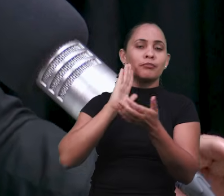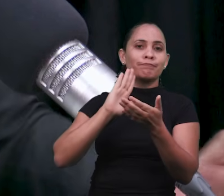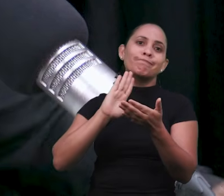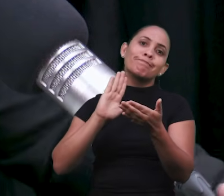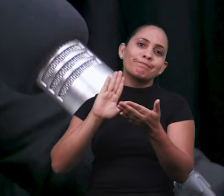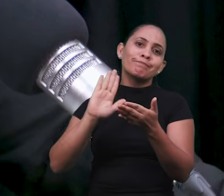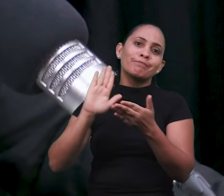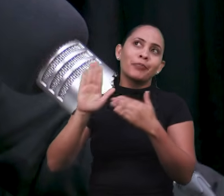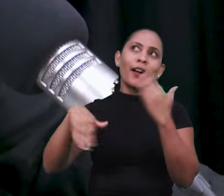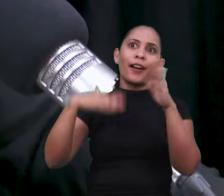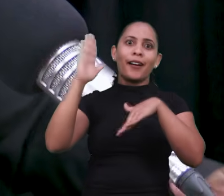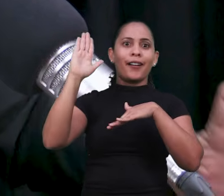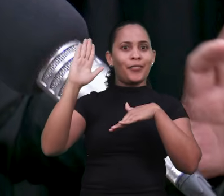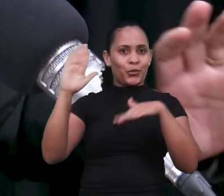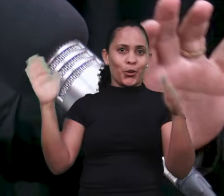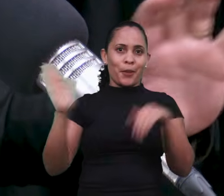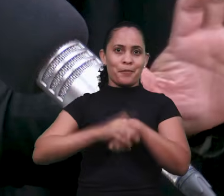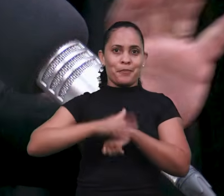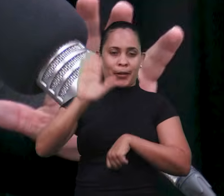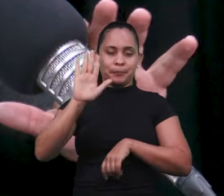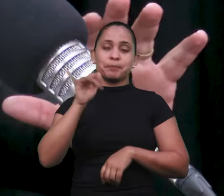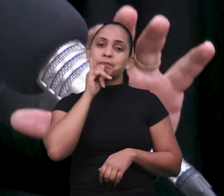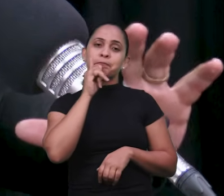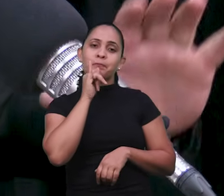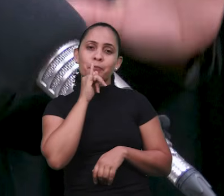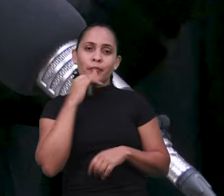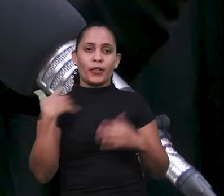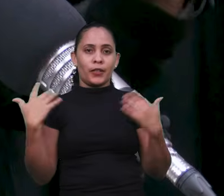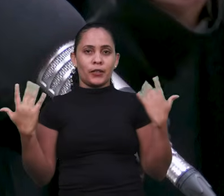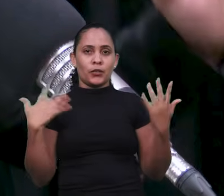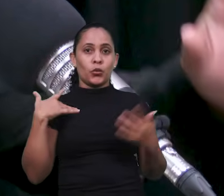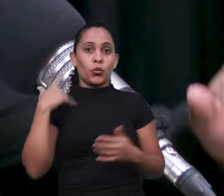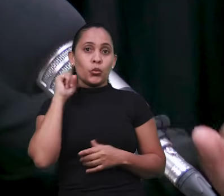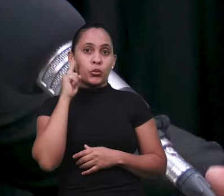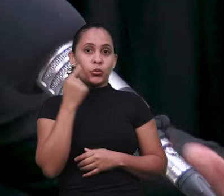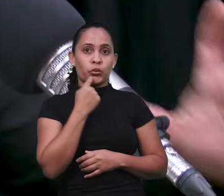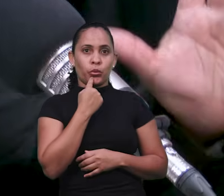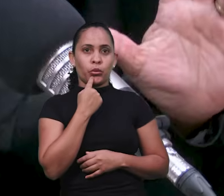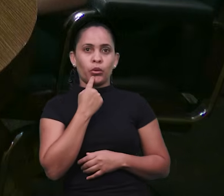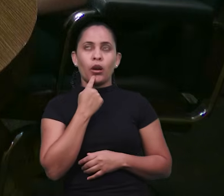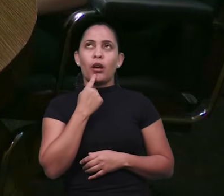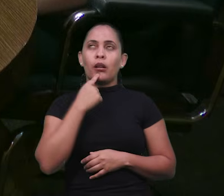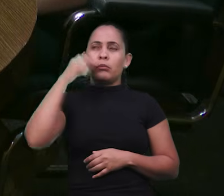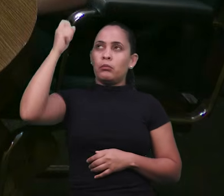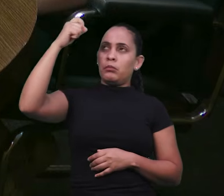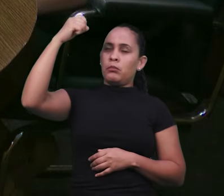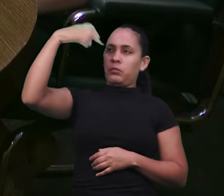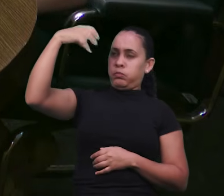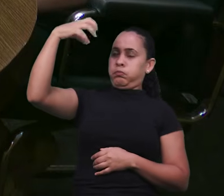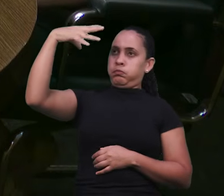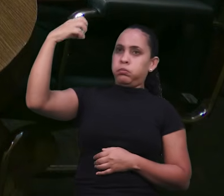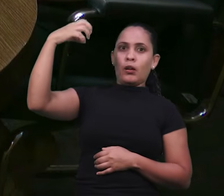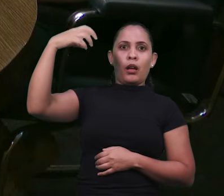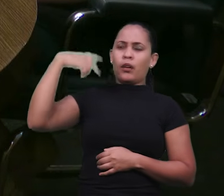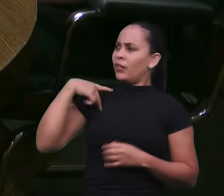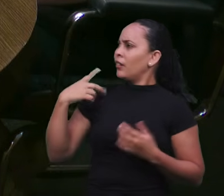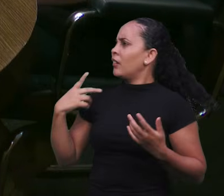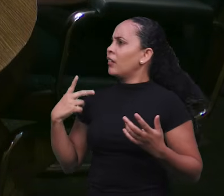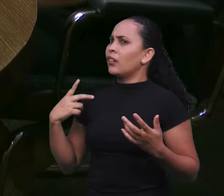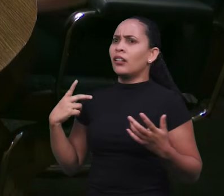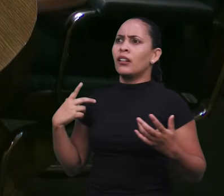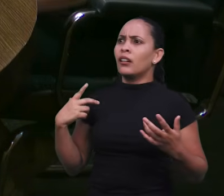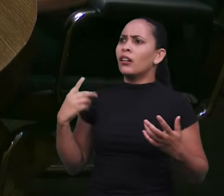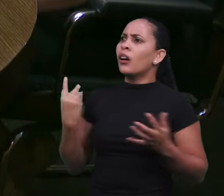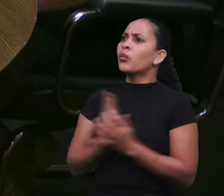que teve uma distração, que o surdo distraiu. Exemplo, teve um pico de energia, ele distraiu, o que aconteceu? E você trazer de novo a